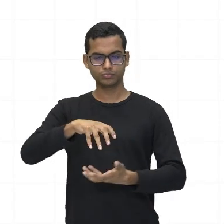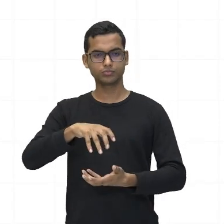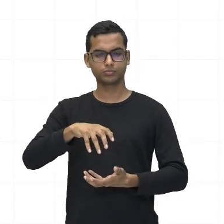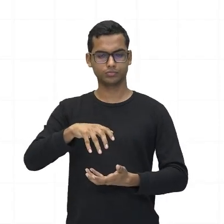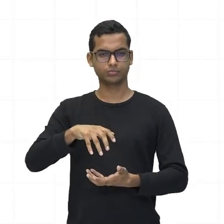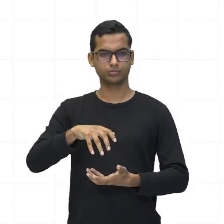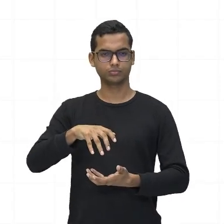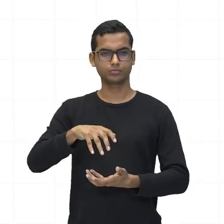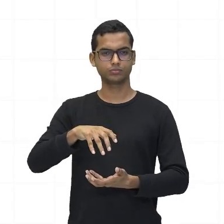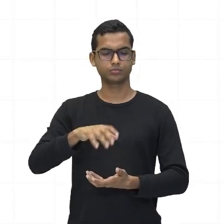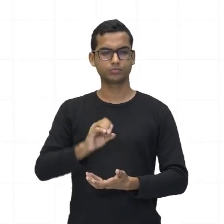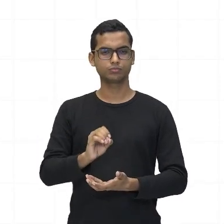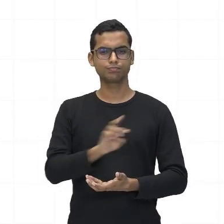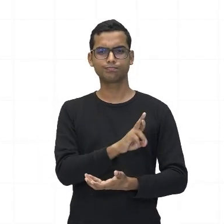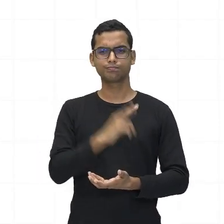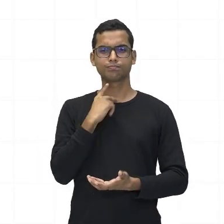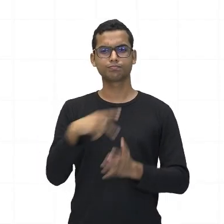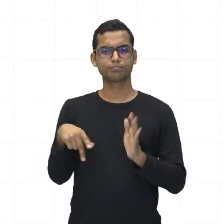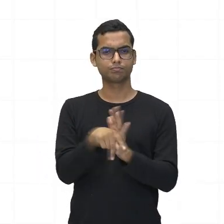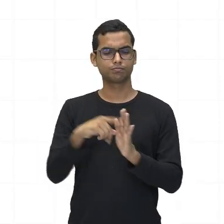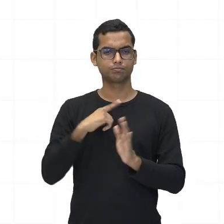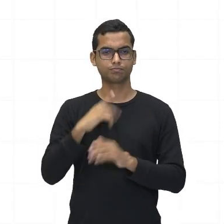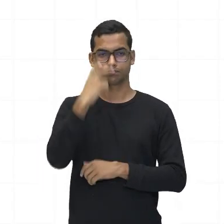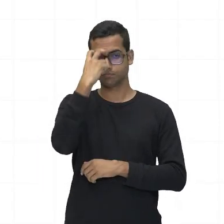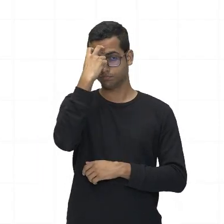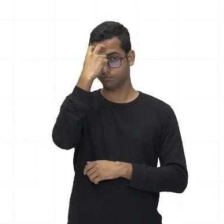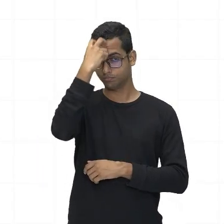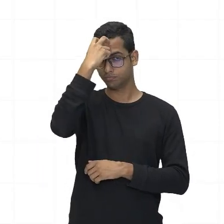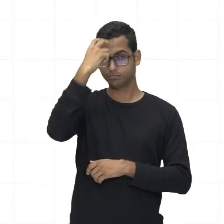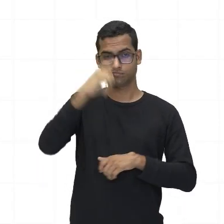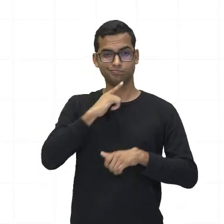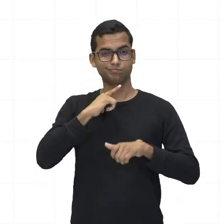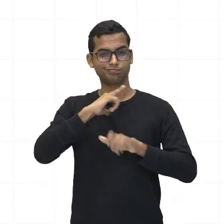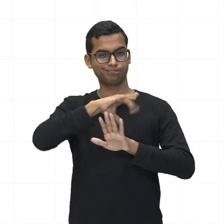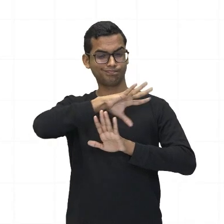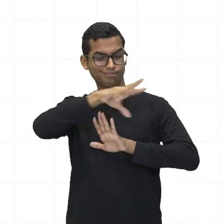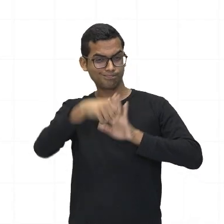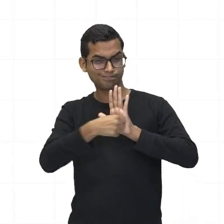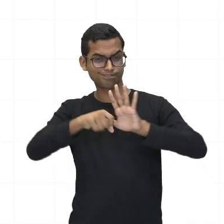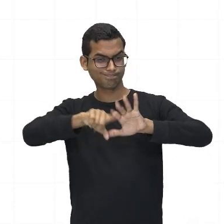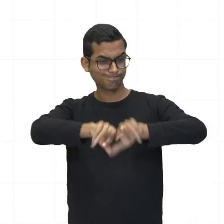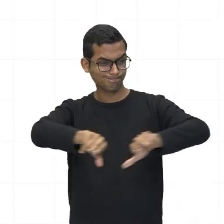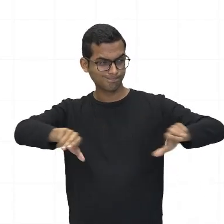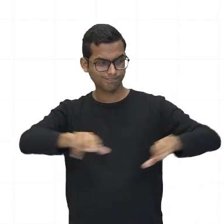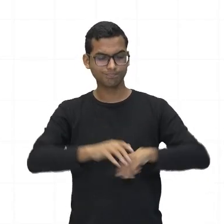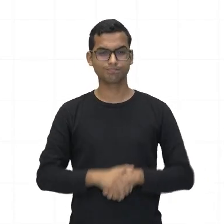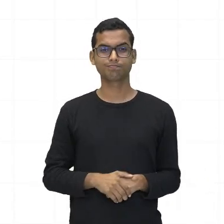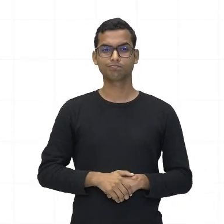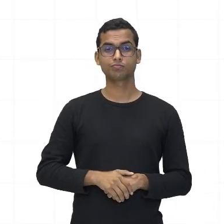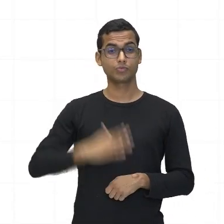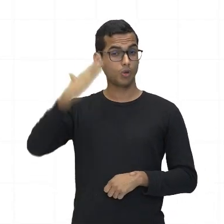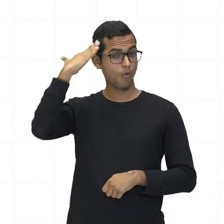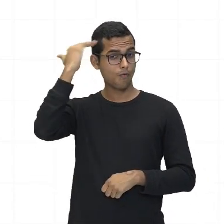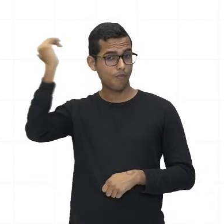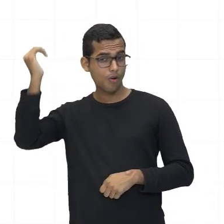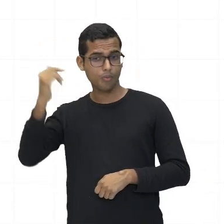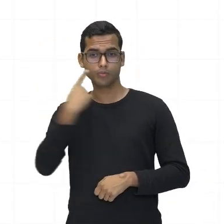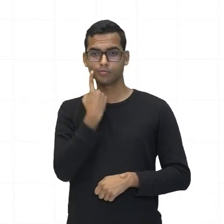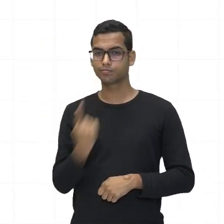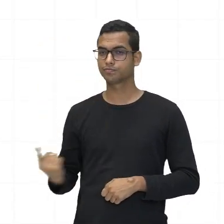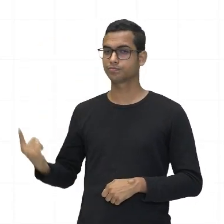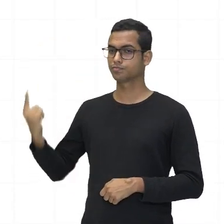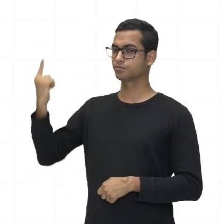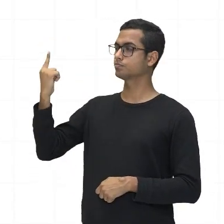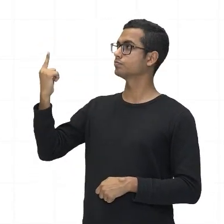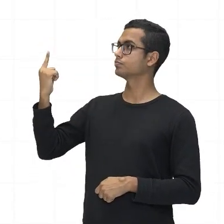hinduísmo. Esta religião do Oriente possui vários símbolos. Contudo, o mais conhecido é este que vem a